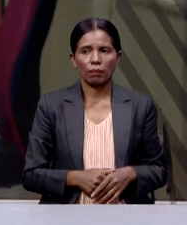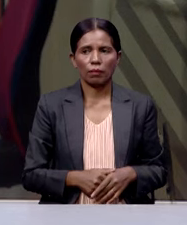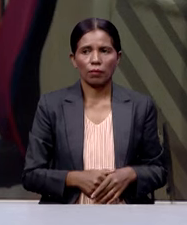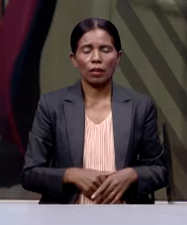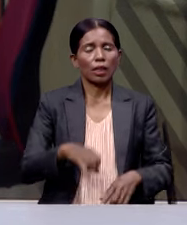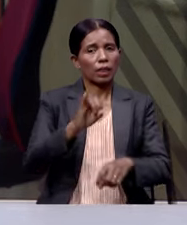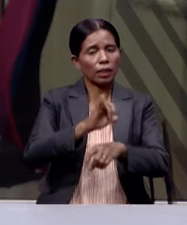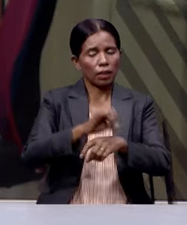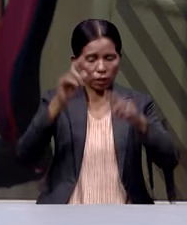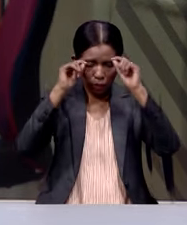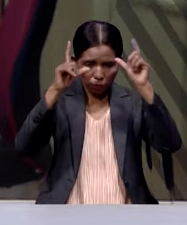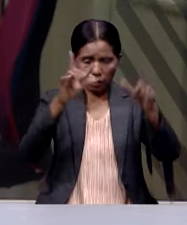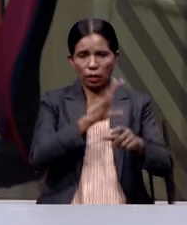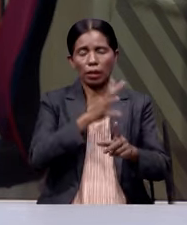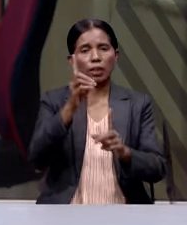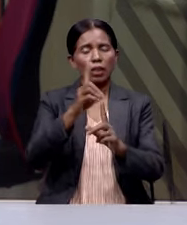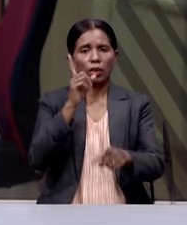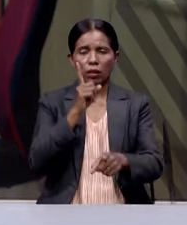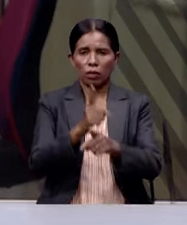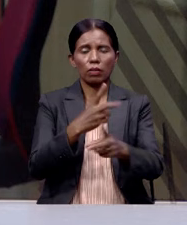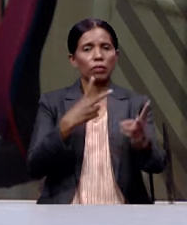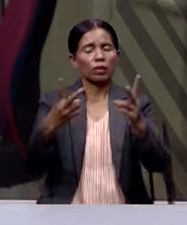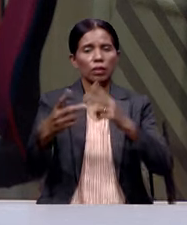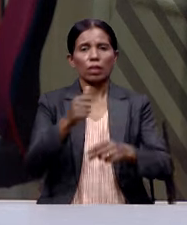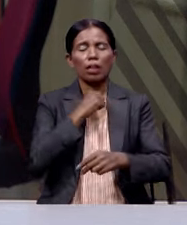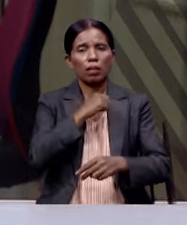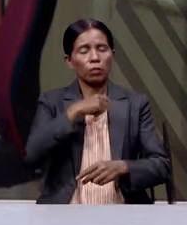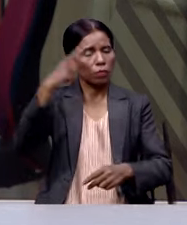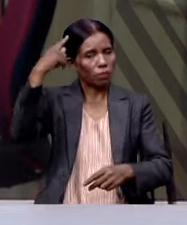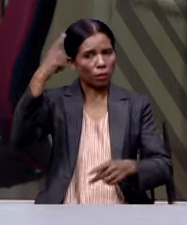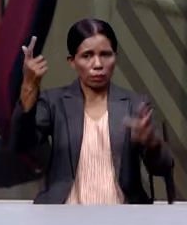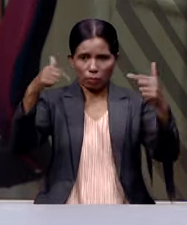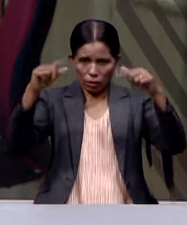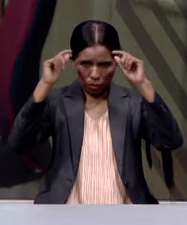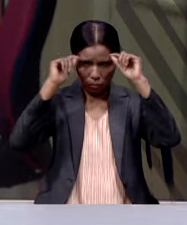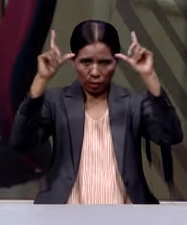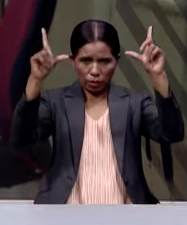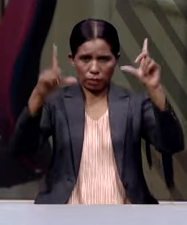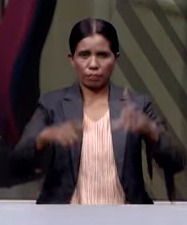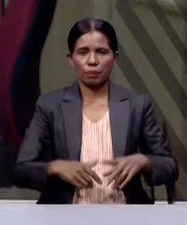Igreja Timor-Leste encerra em data fixa visita Papa Francisco Nian mai Timor-Leste.